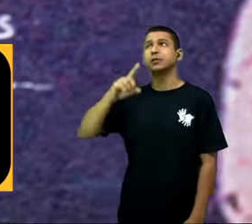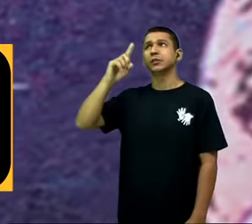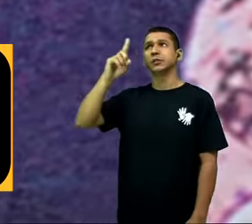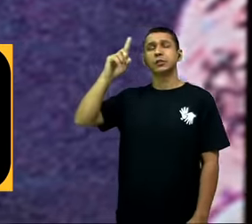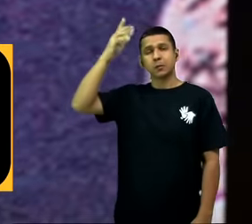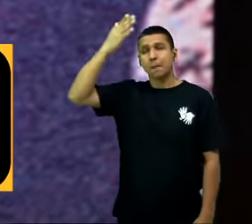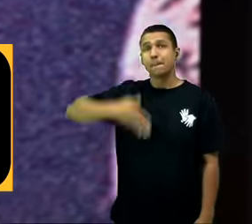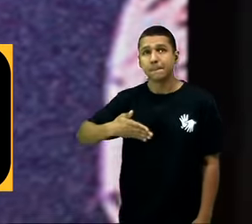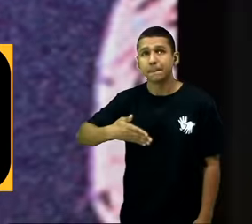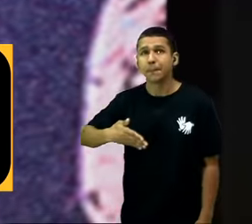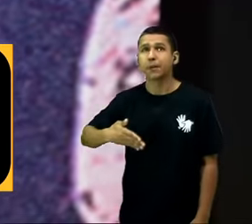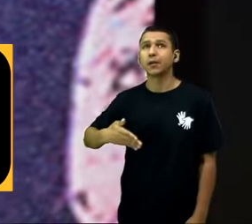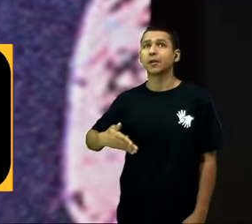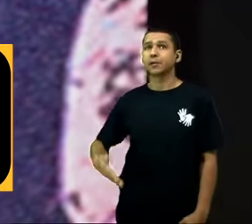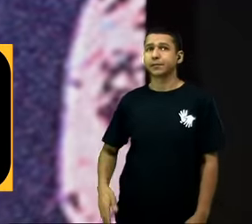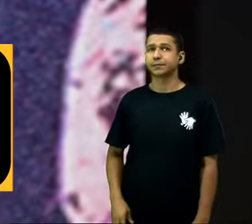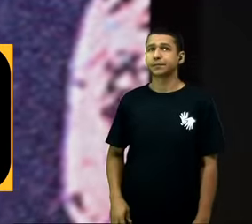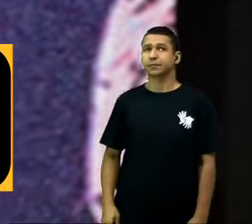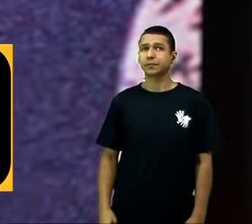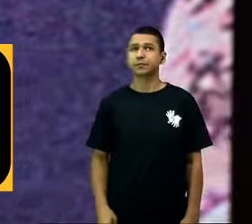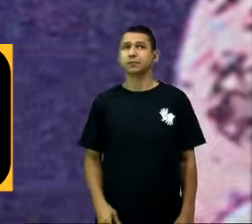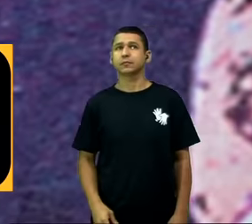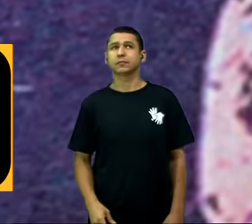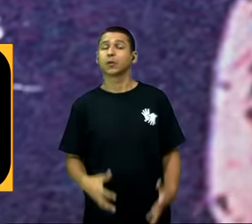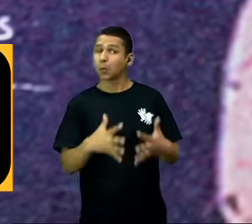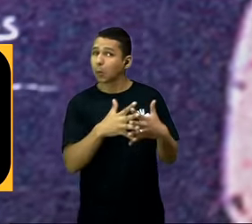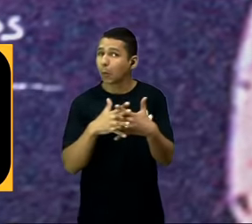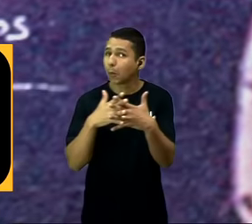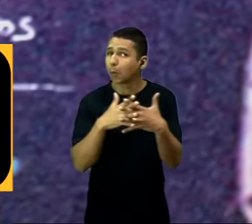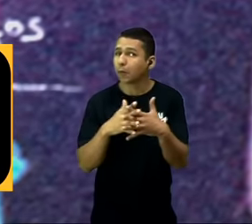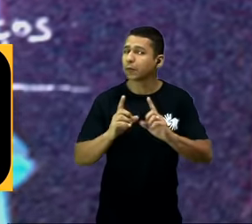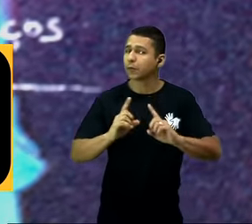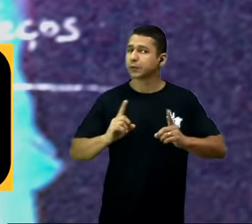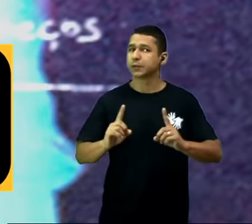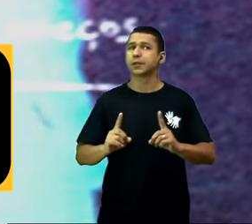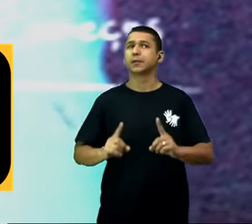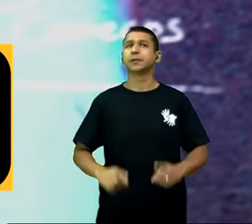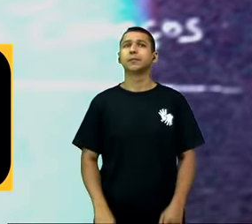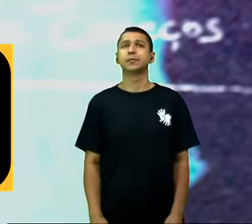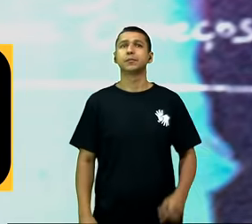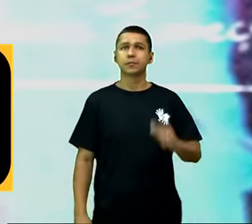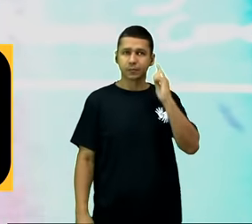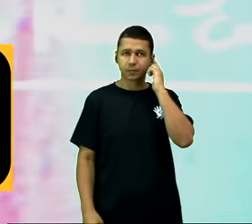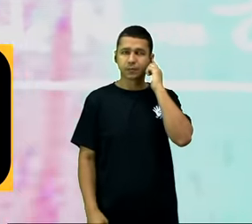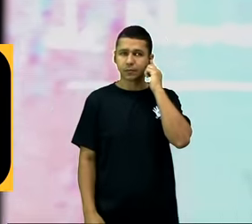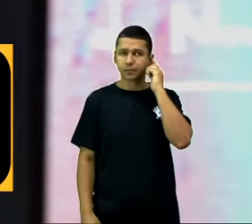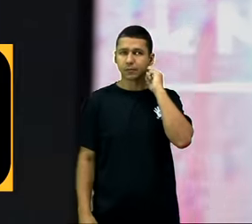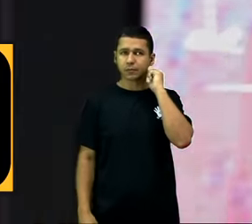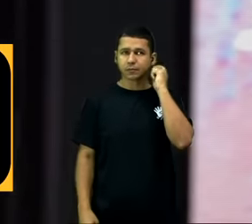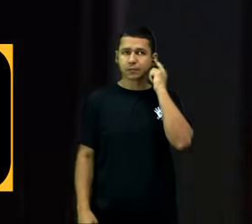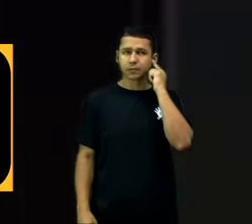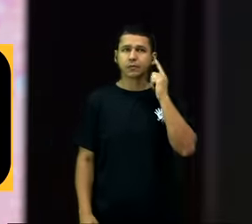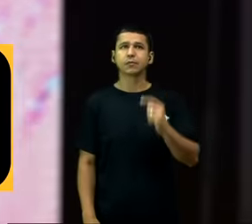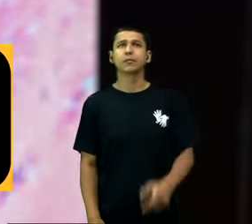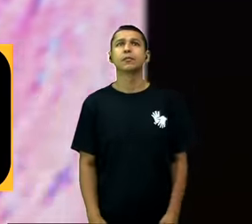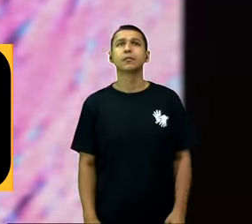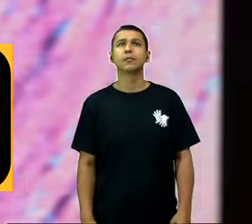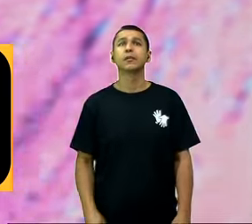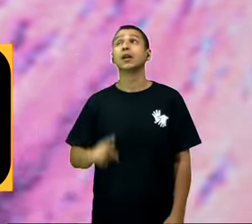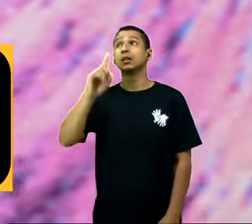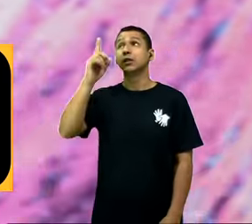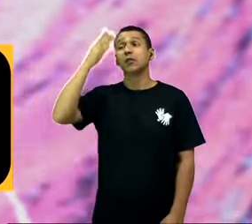te prova. Não confunde as coisas, não. Deus vai nos provar. Deus vai provar